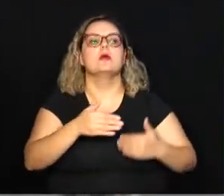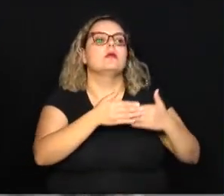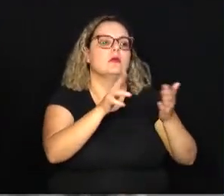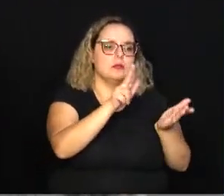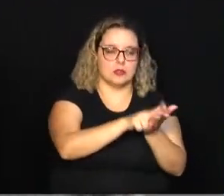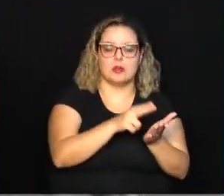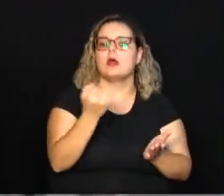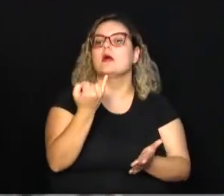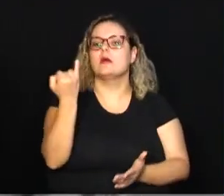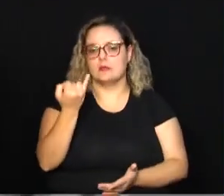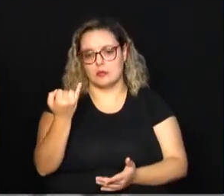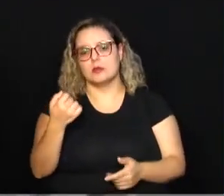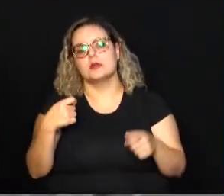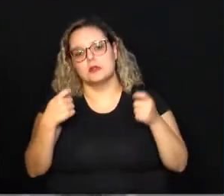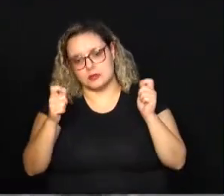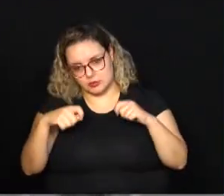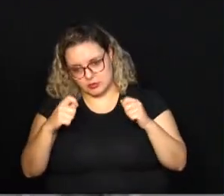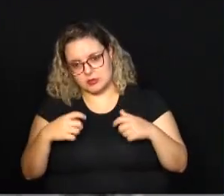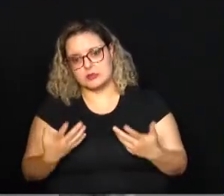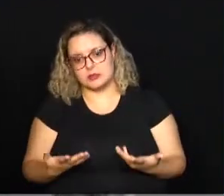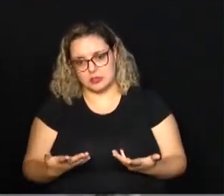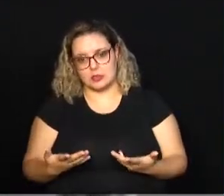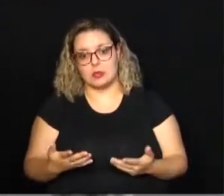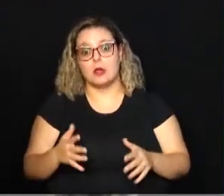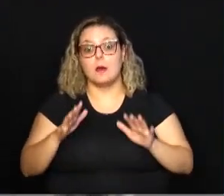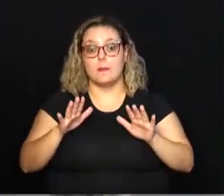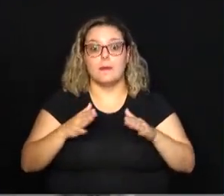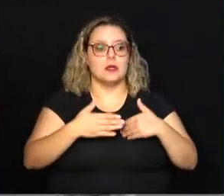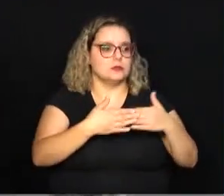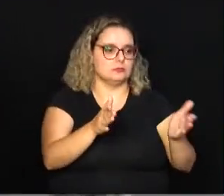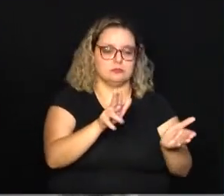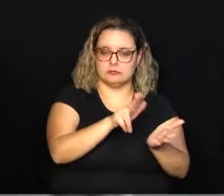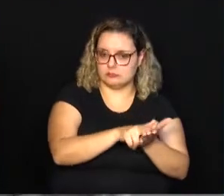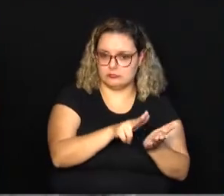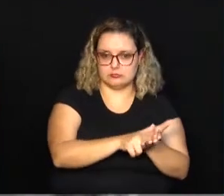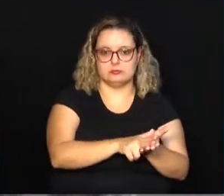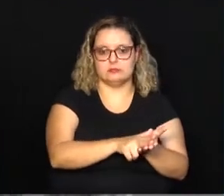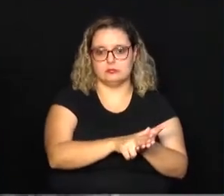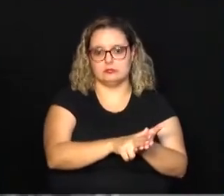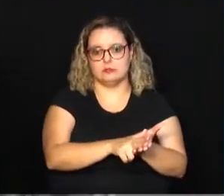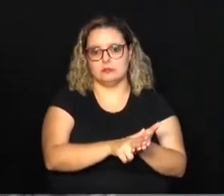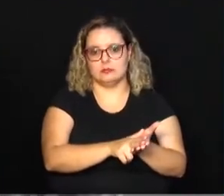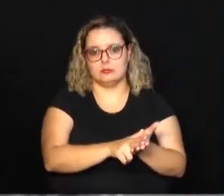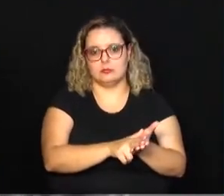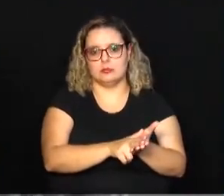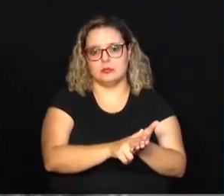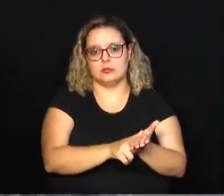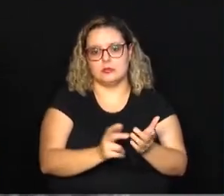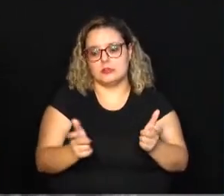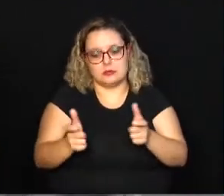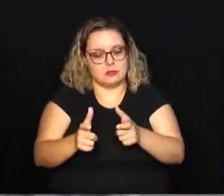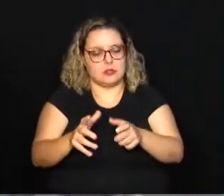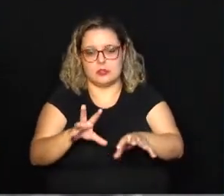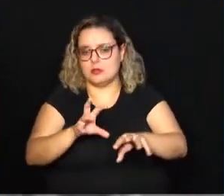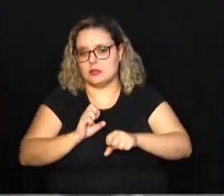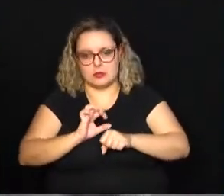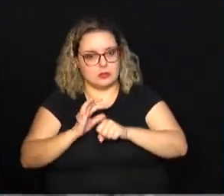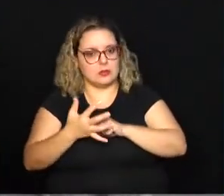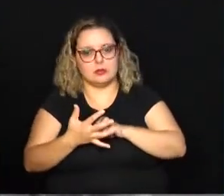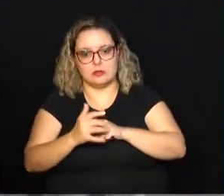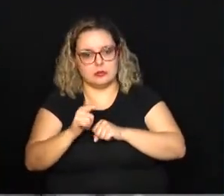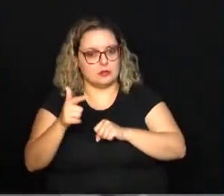importante, é fundamental, mas que não basta abrir leito, porque sem reduzir a contaminação, você não